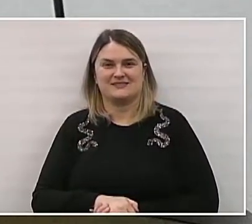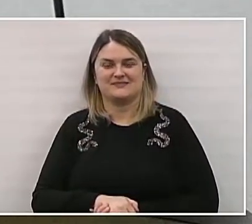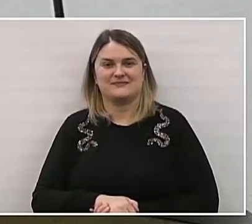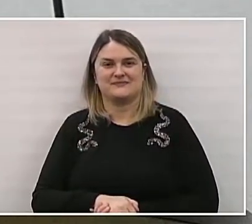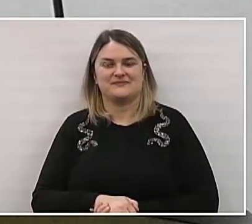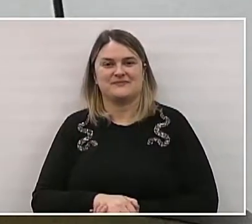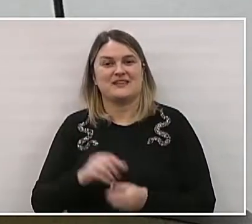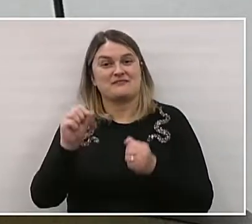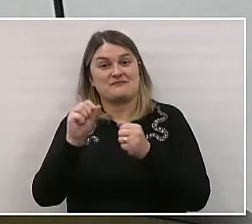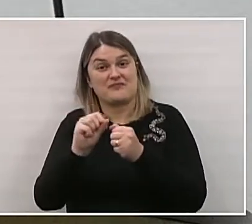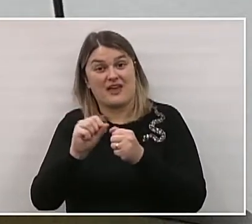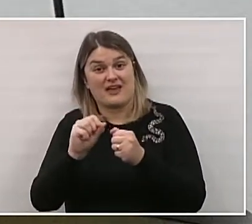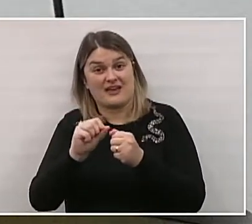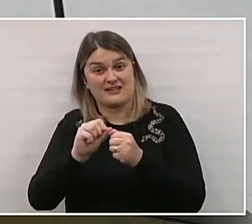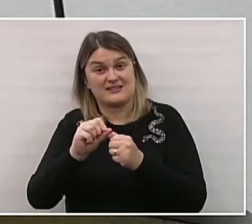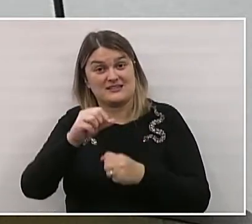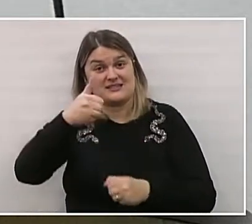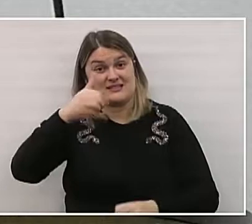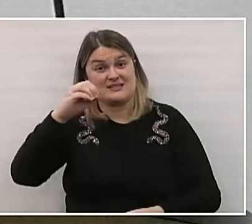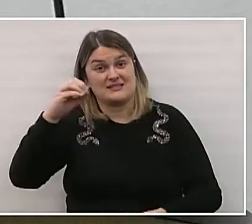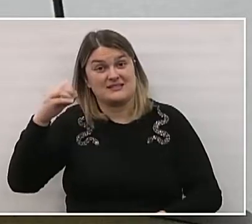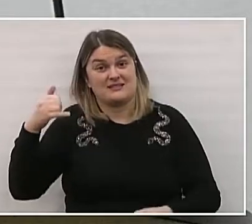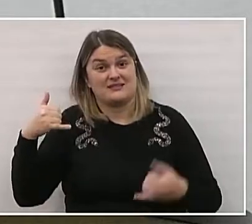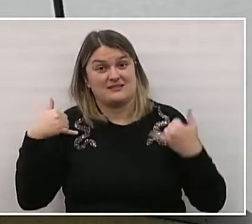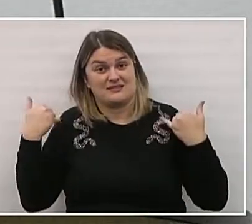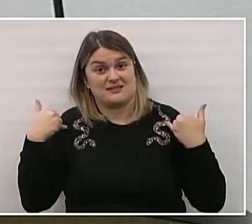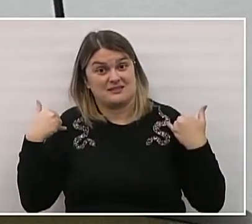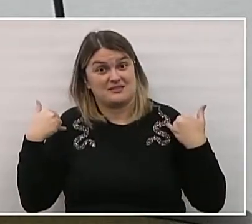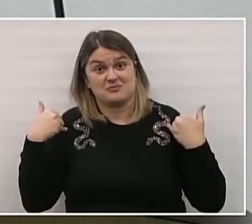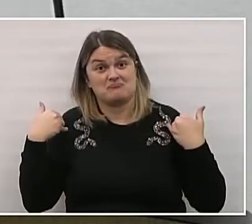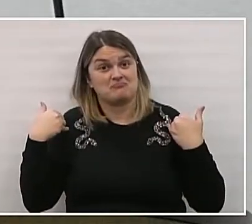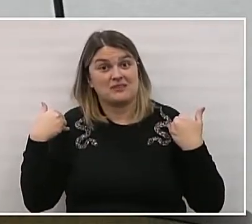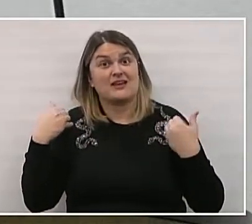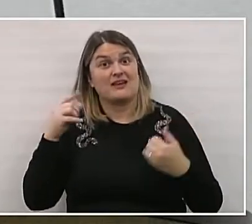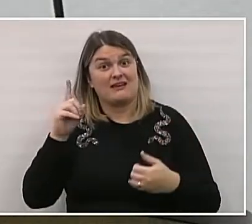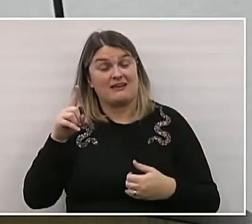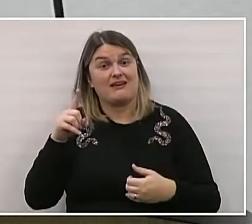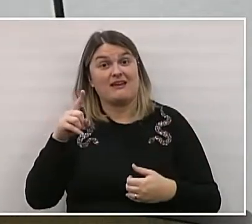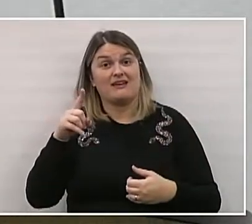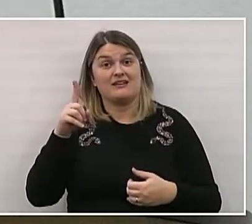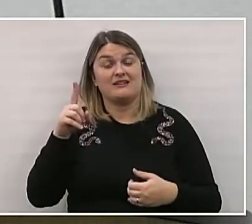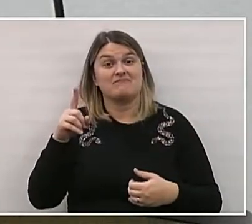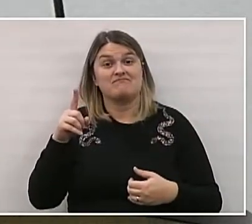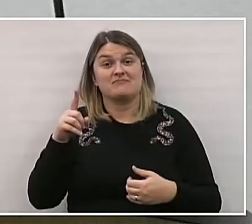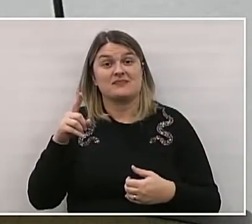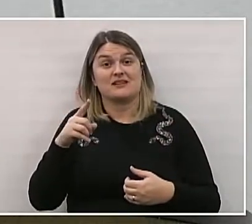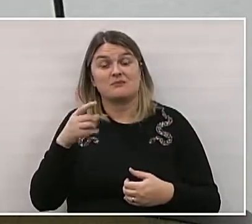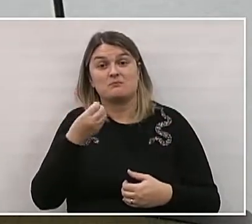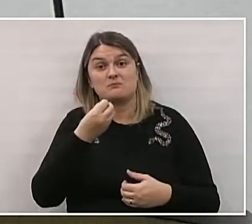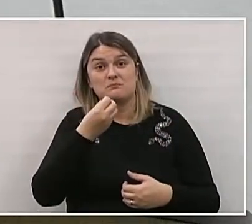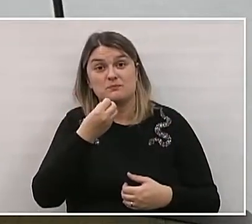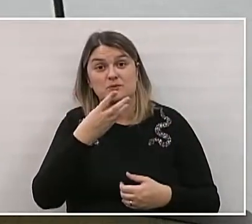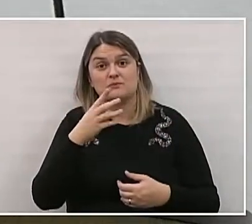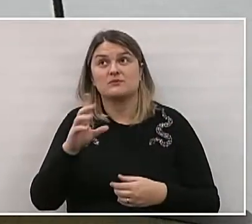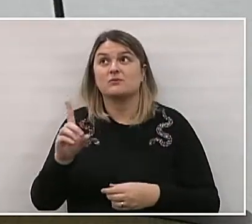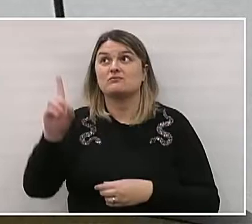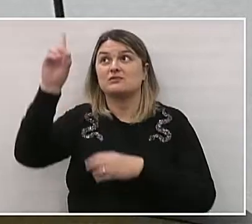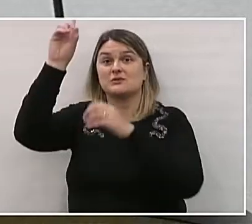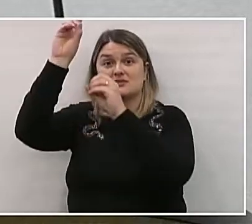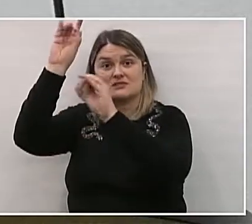Completar um centenário não é para todo mundo, não. Então, sinta-se muito abençoada por Deus por